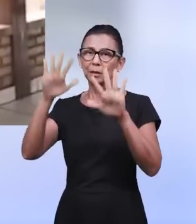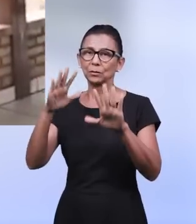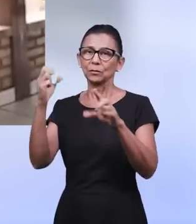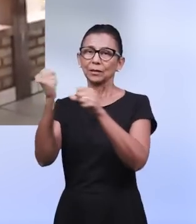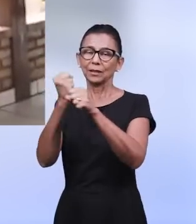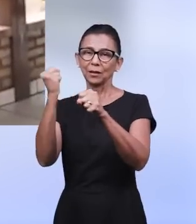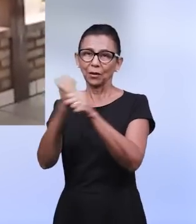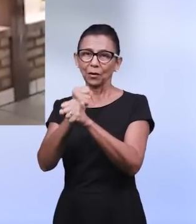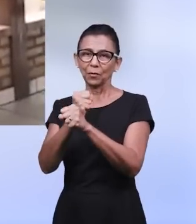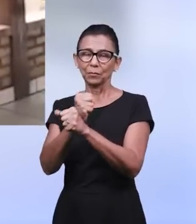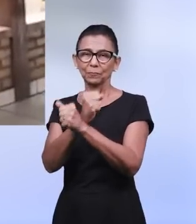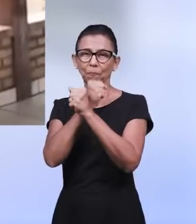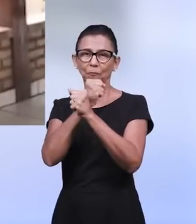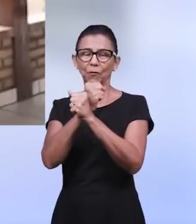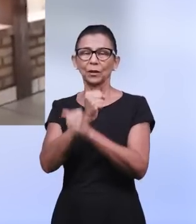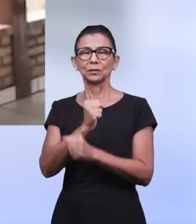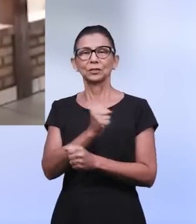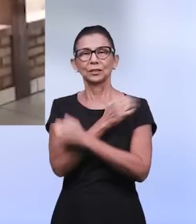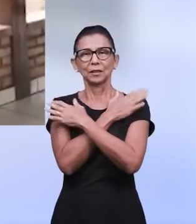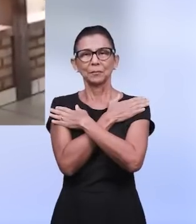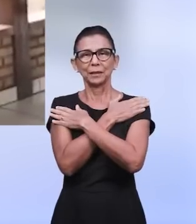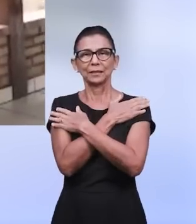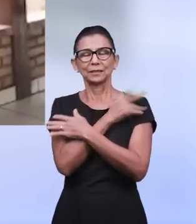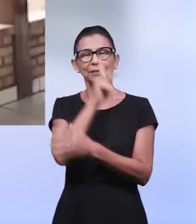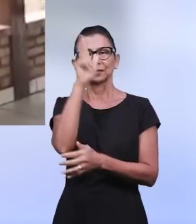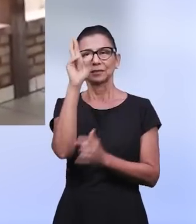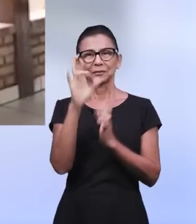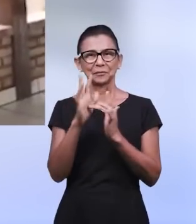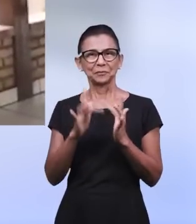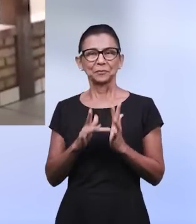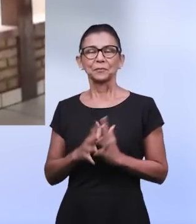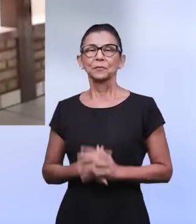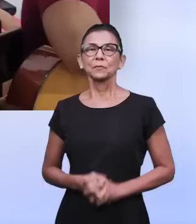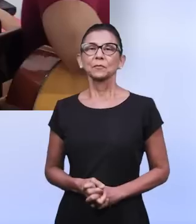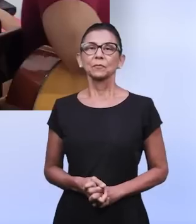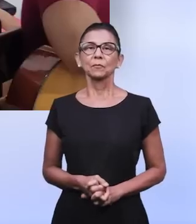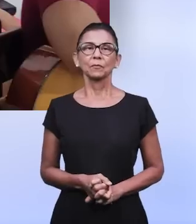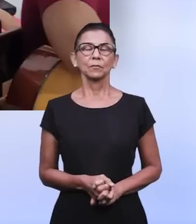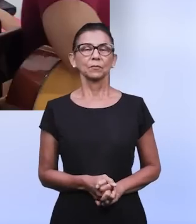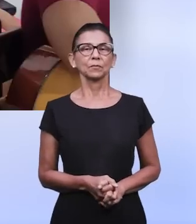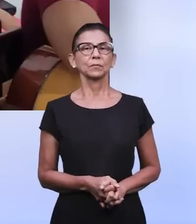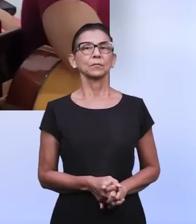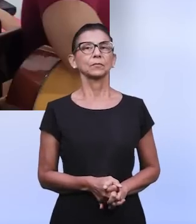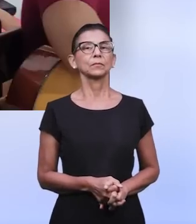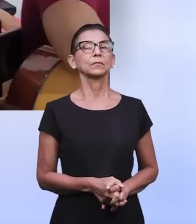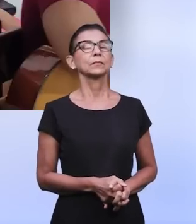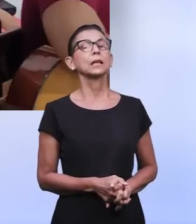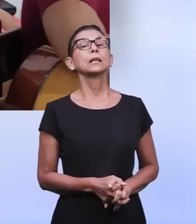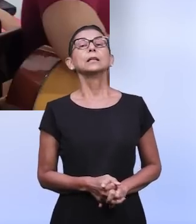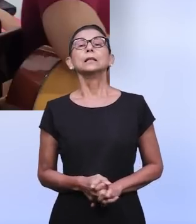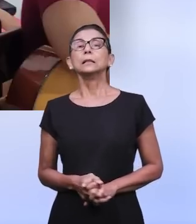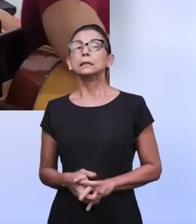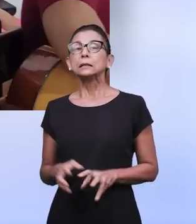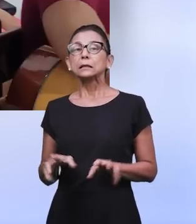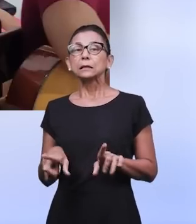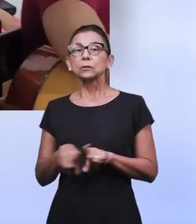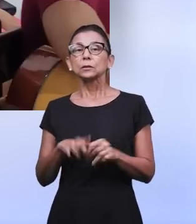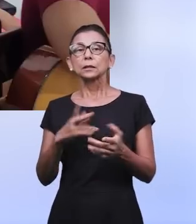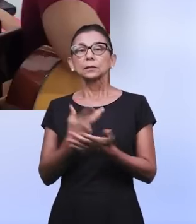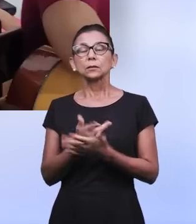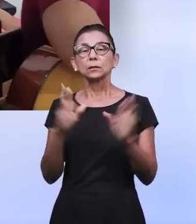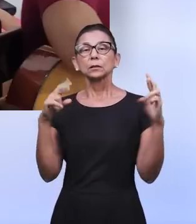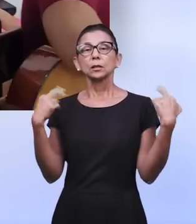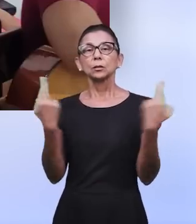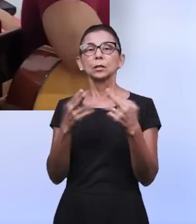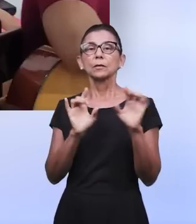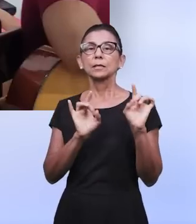muito a sua obra. Glória a Deus, um forte abraço aos irmãos, a paz do Senhor Jesus. E na cidade de Anajatuba houve também uma reunião